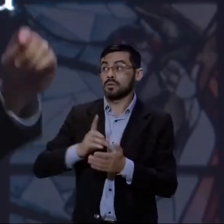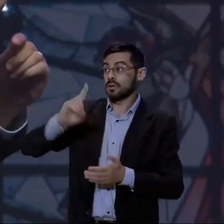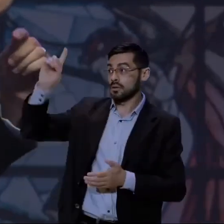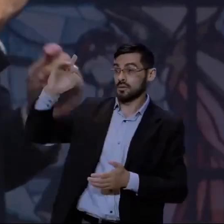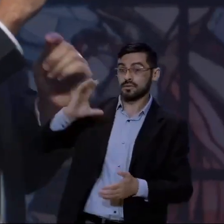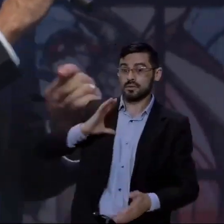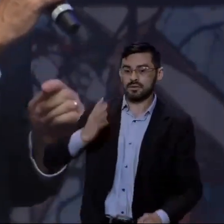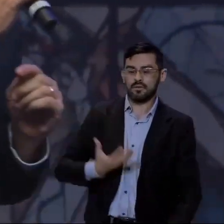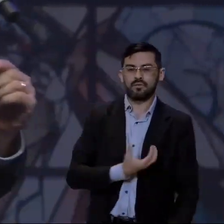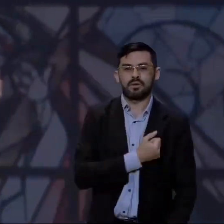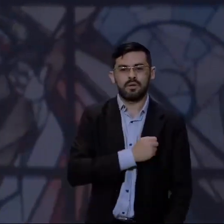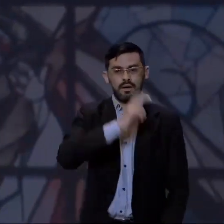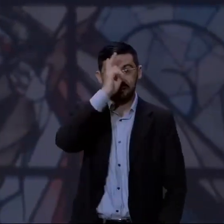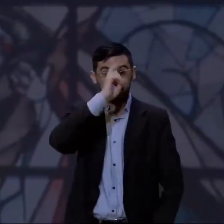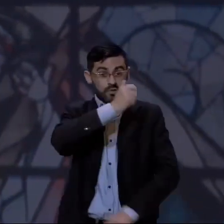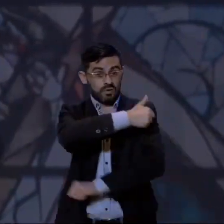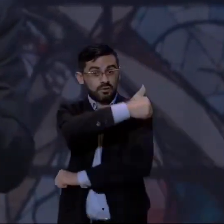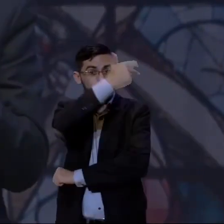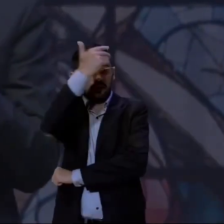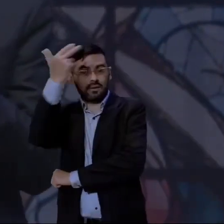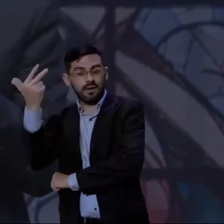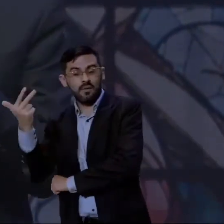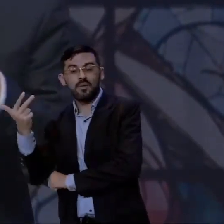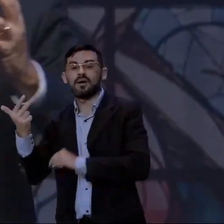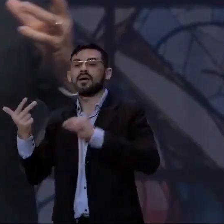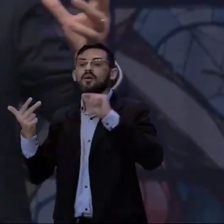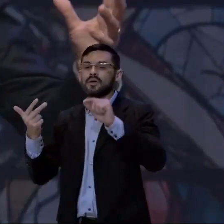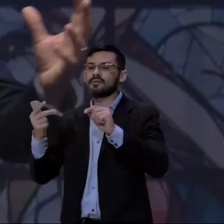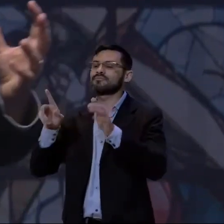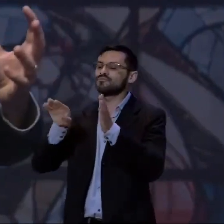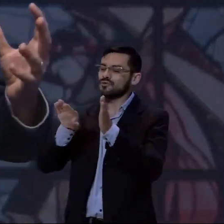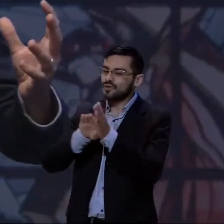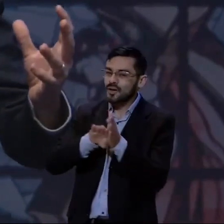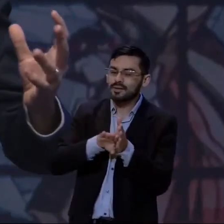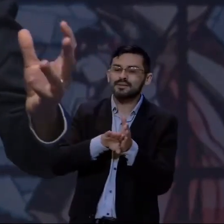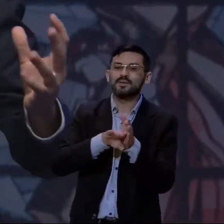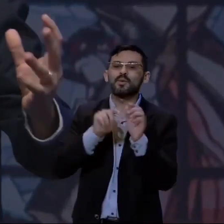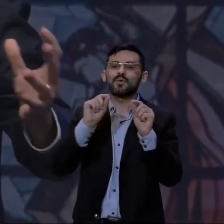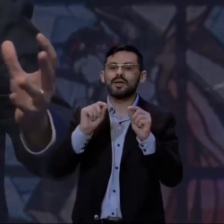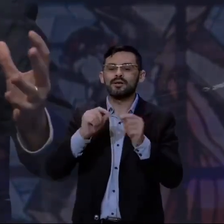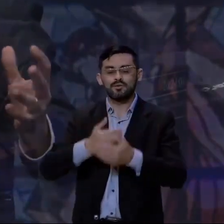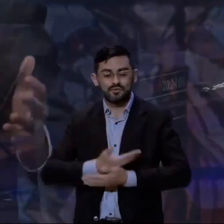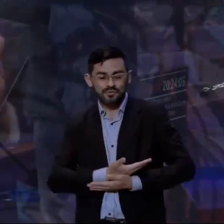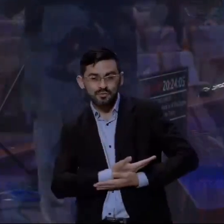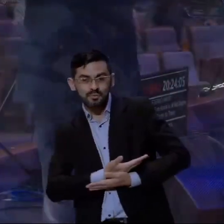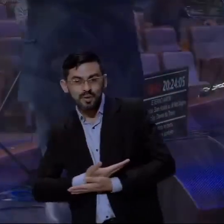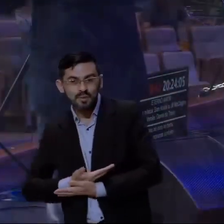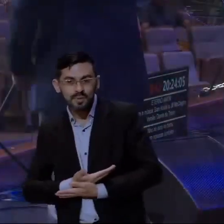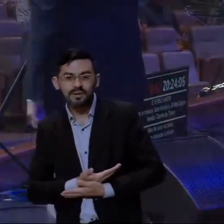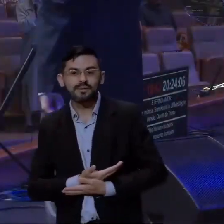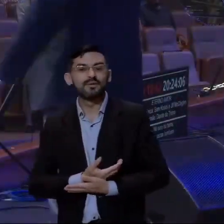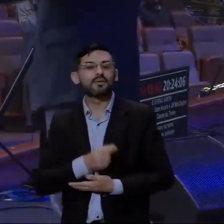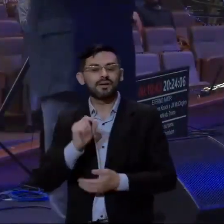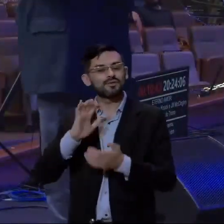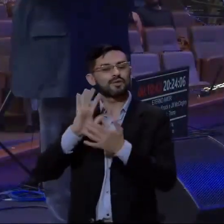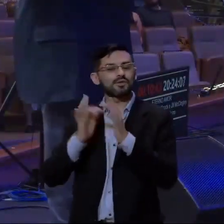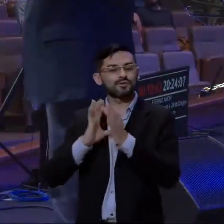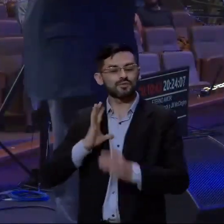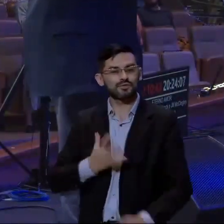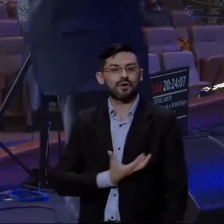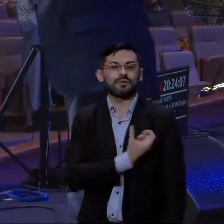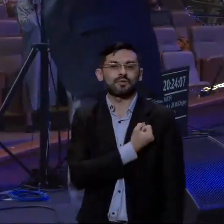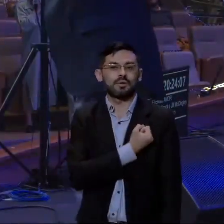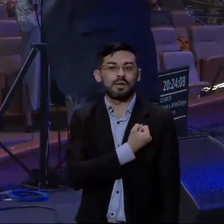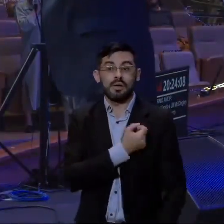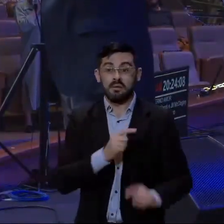A história do Natal é a história da chegada de um bebê que seria o Salvador do mundo, mas hoje